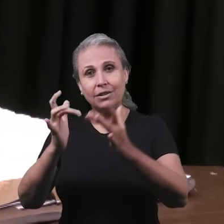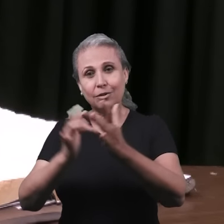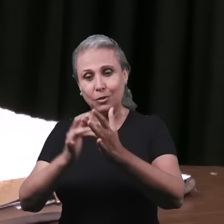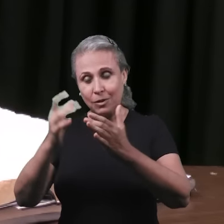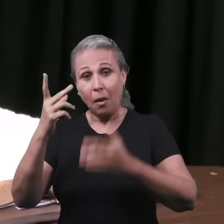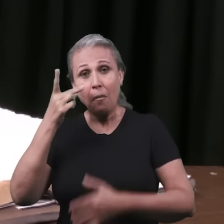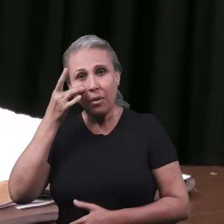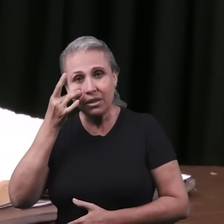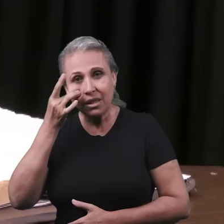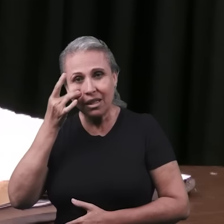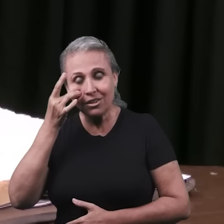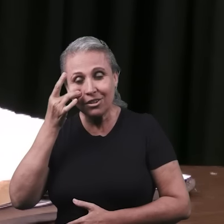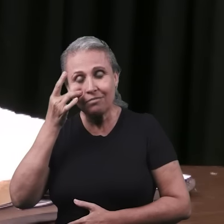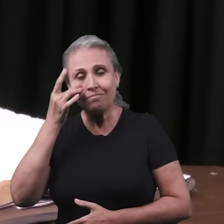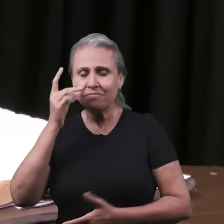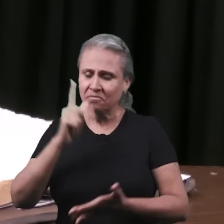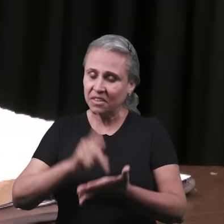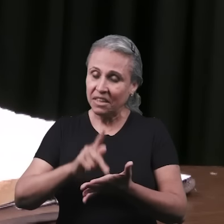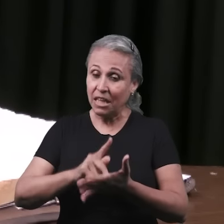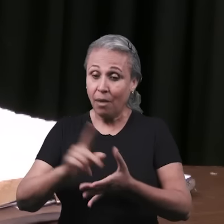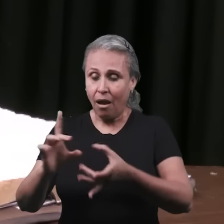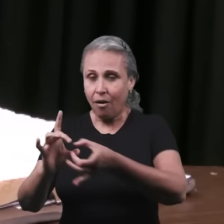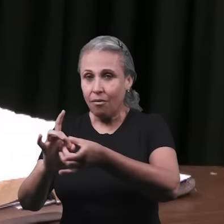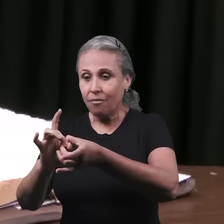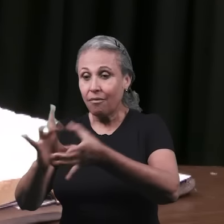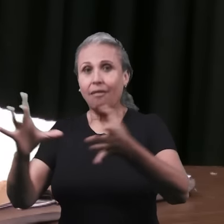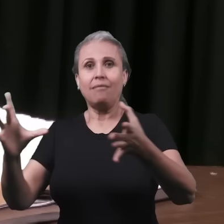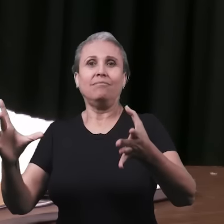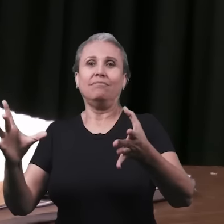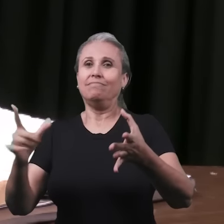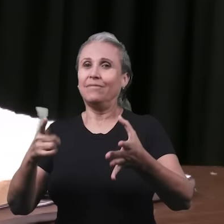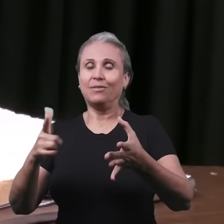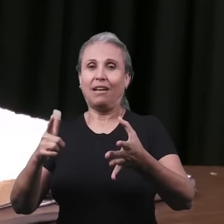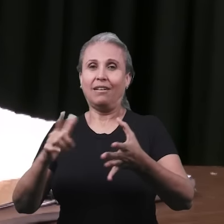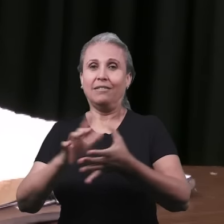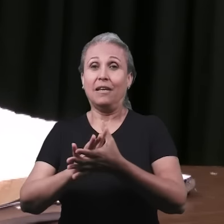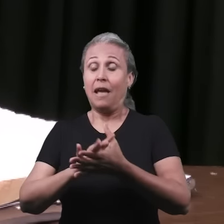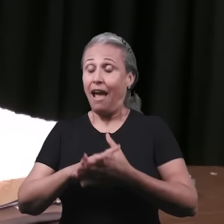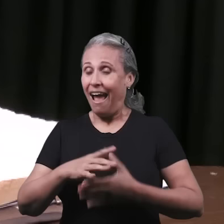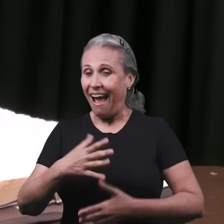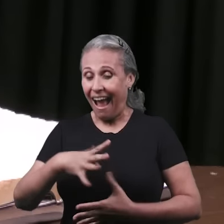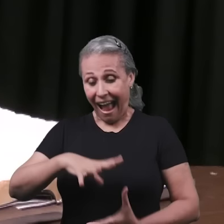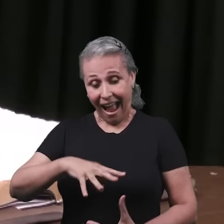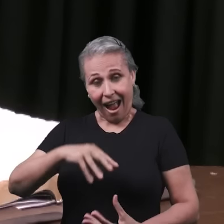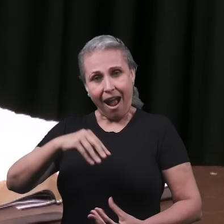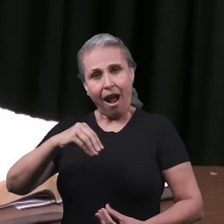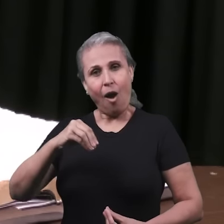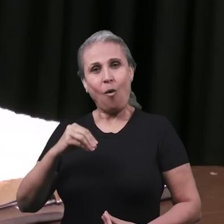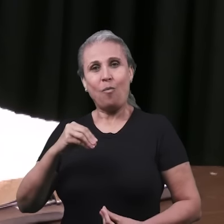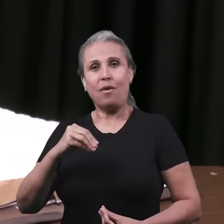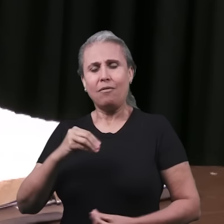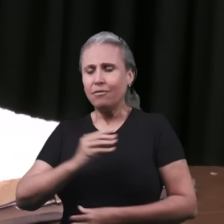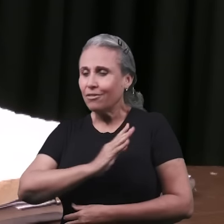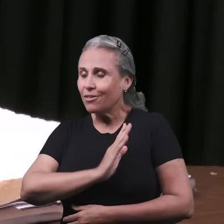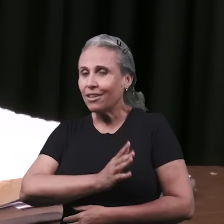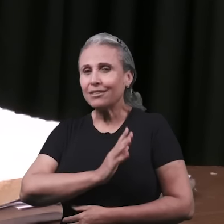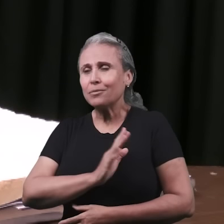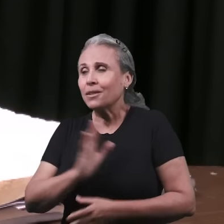nosso coração, a nossa alma estar voltada para Ele. Porque Judas ali